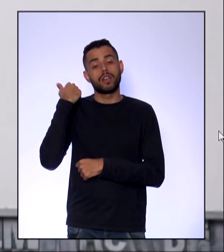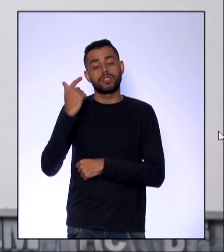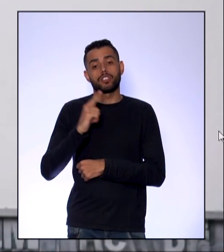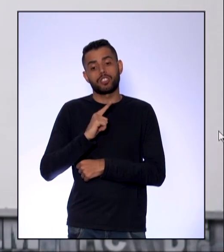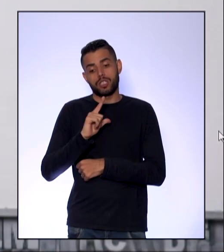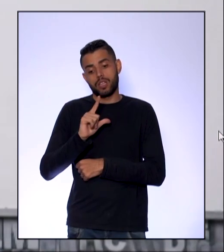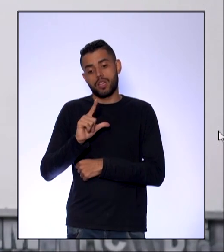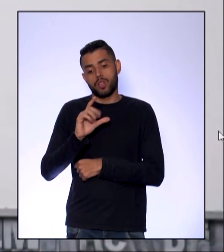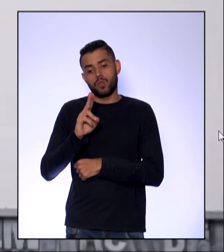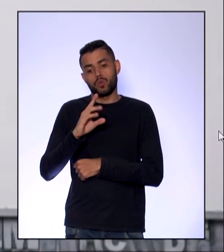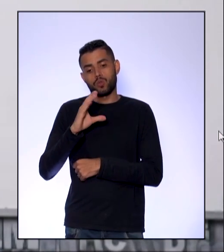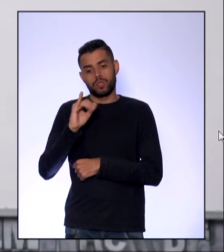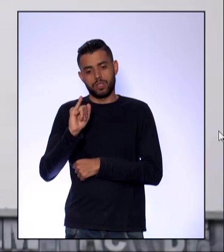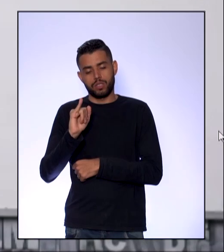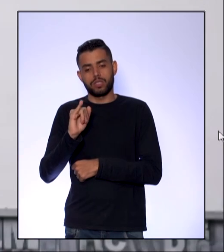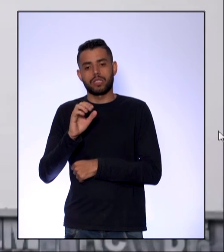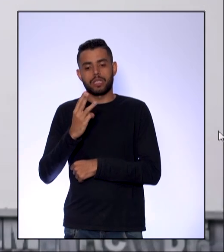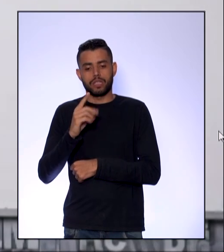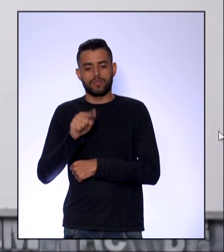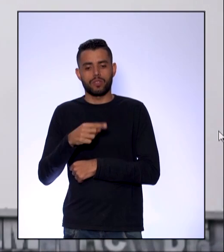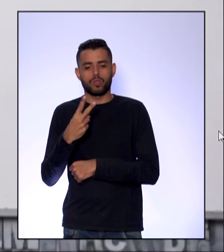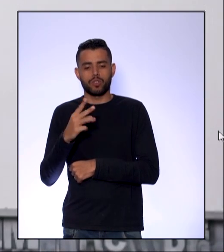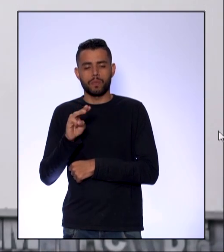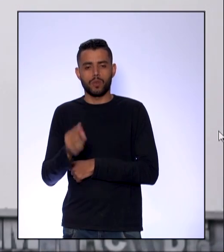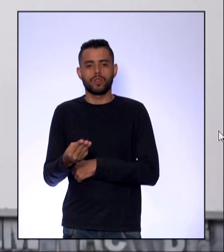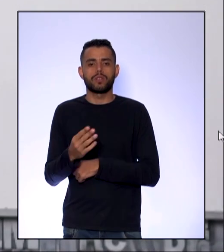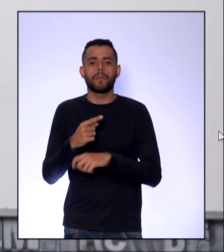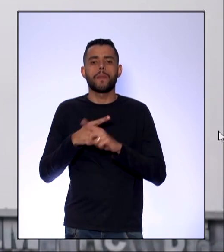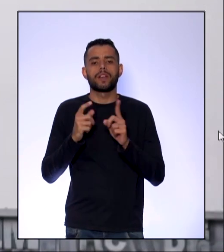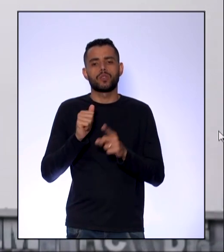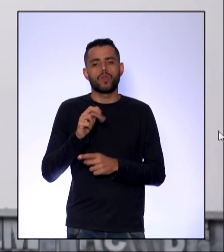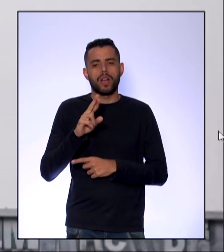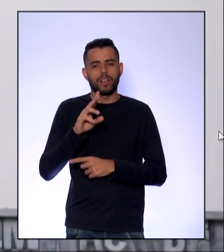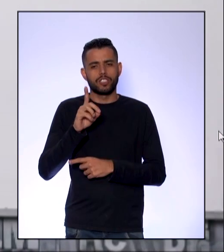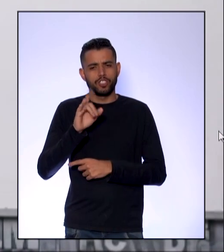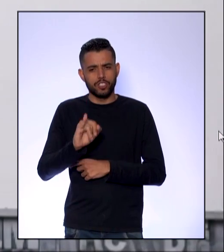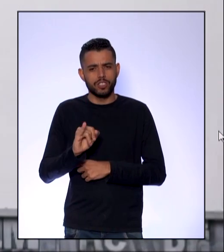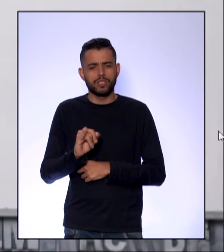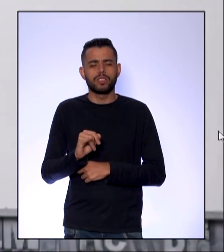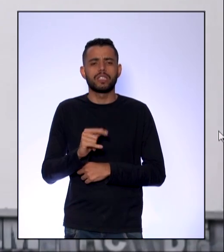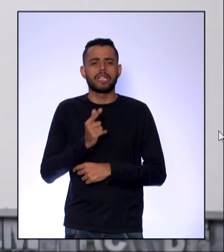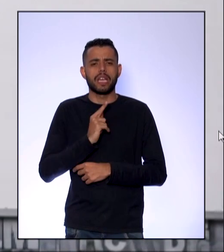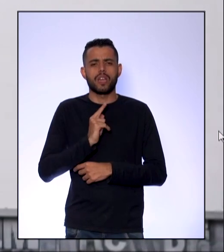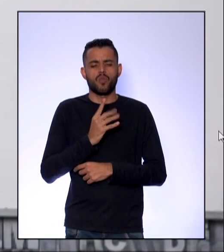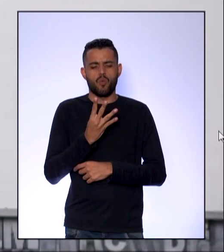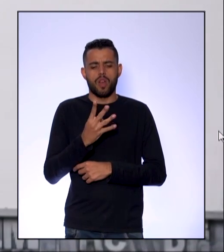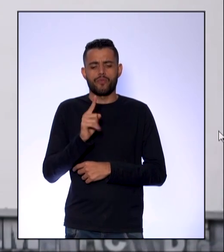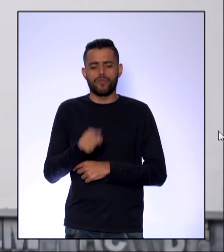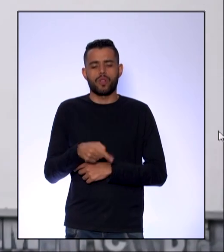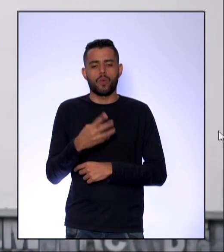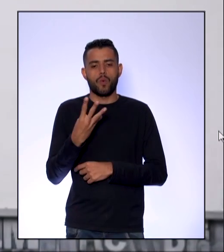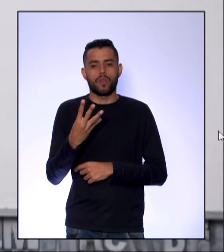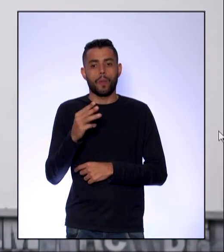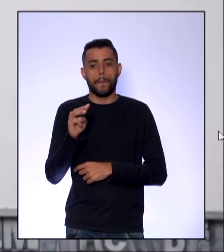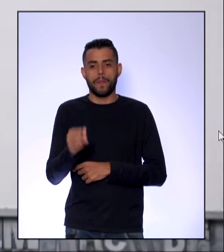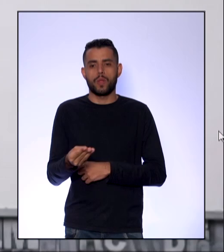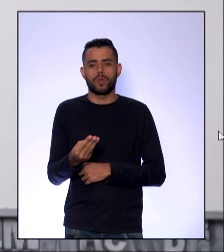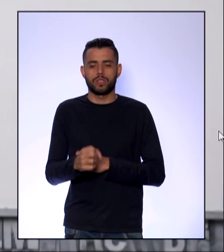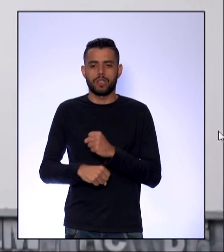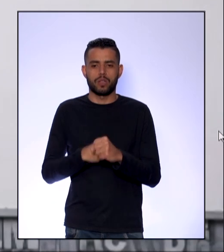de anos. O Arde, segundo a datação pelo carbono, chega ali a 4,4